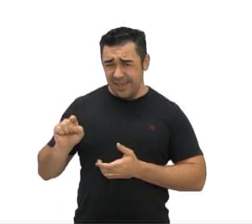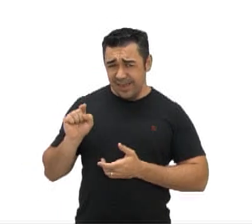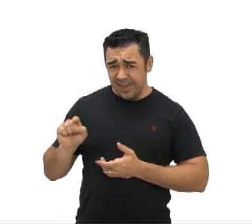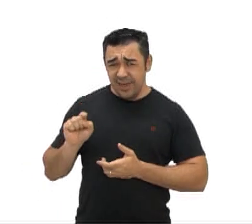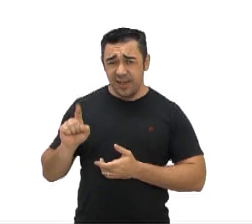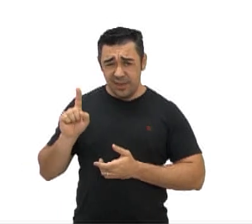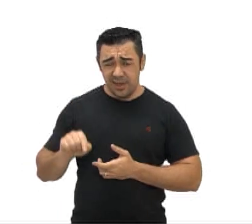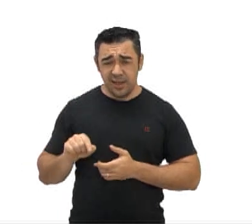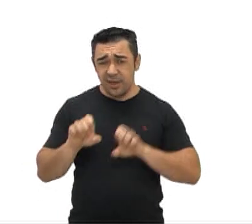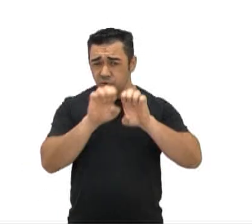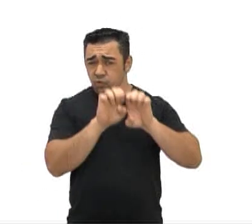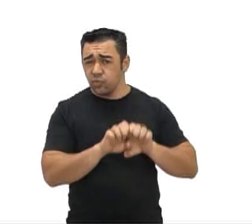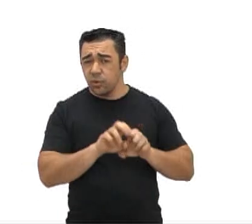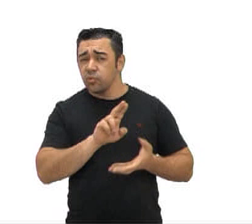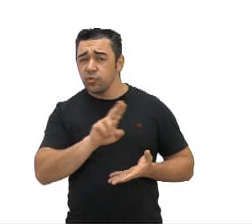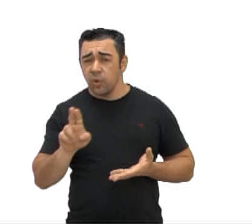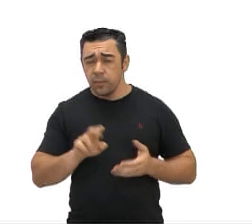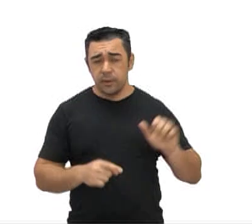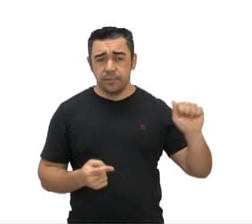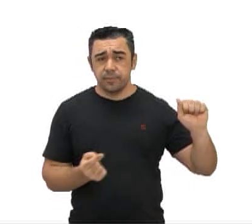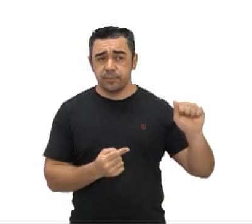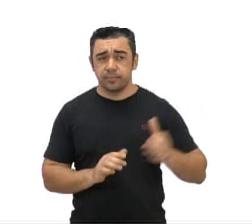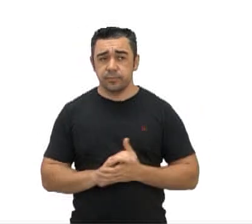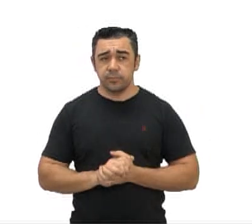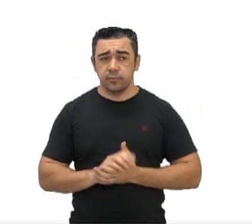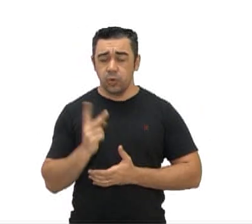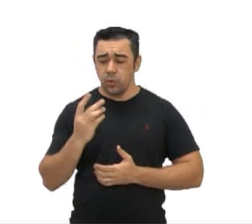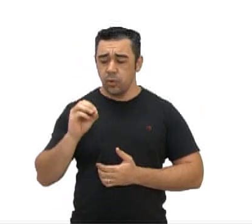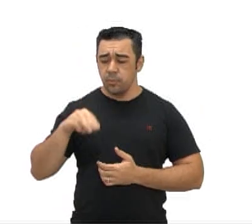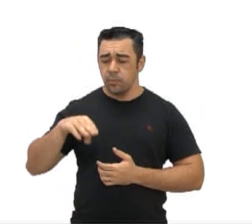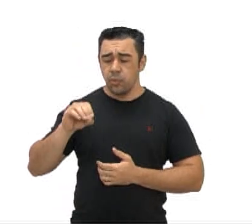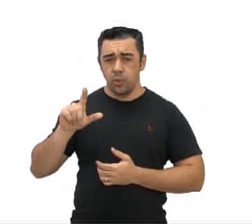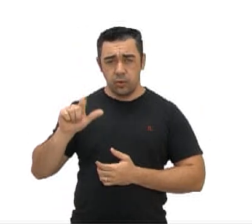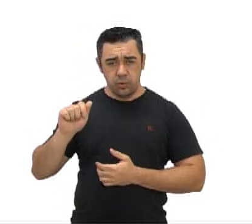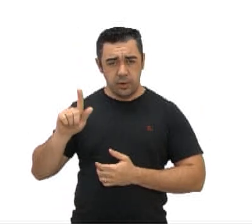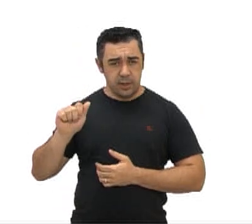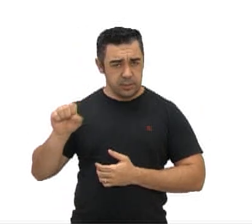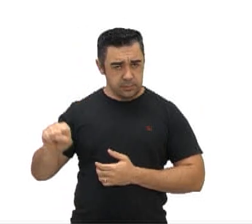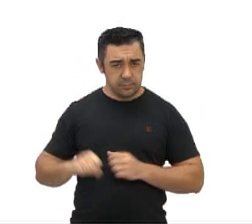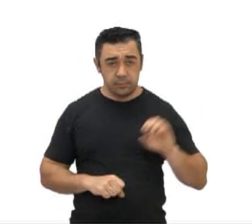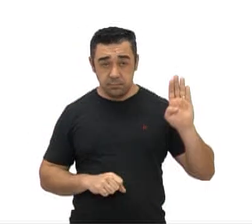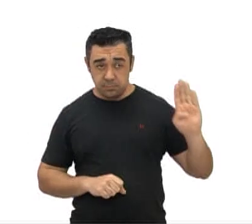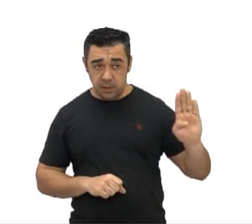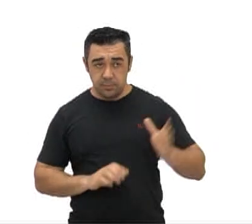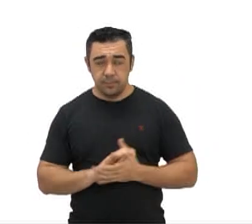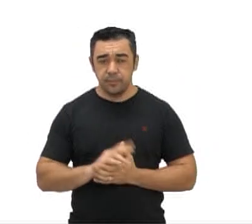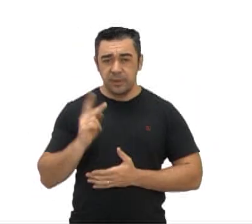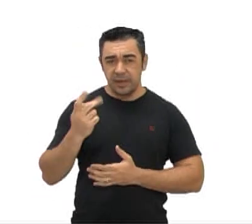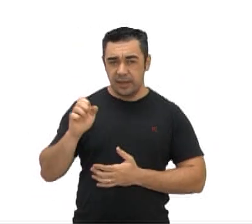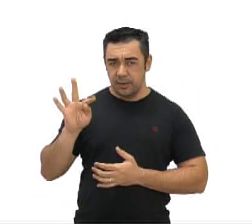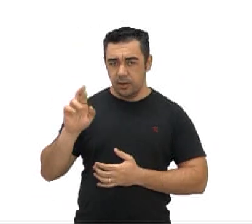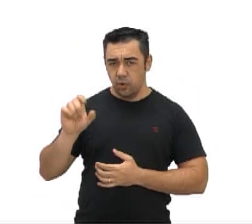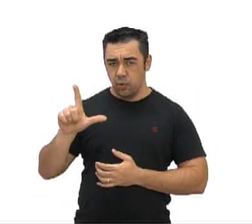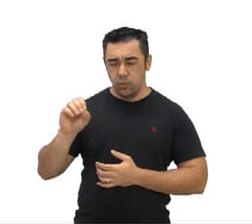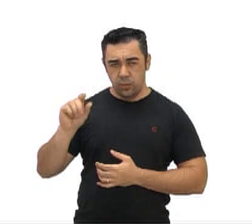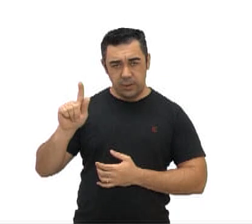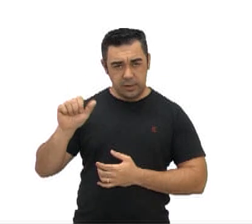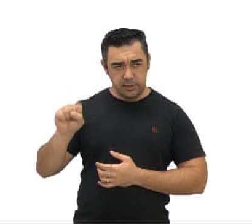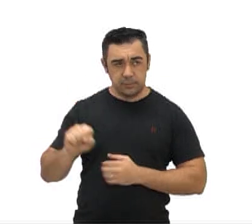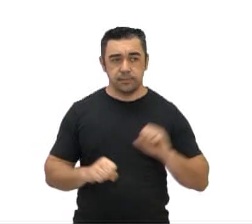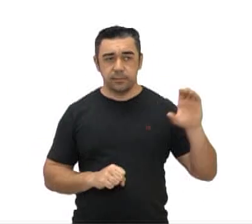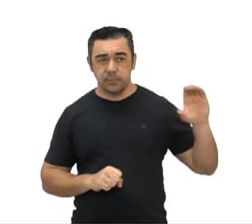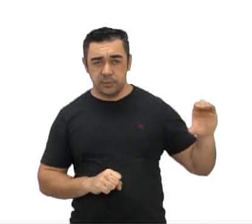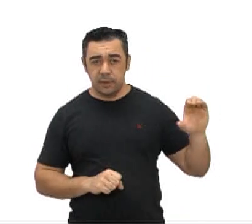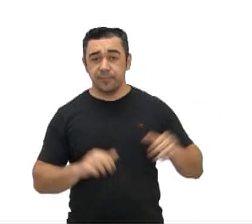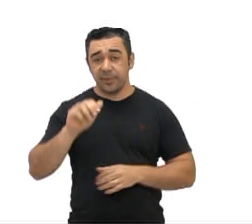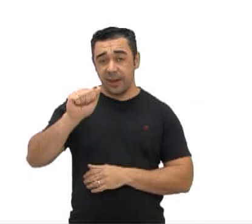estruturas são chamadas de, letra A, homólogas, letra B, heterólogas, letra